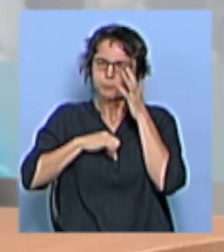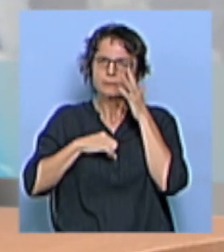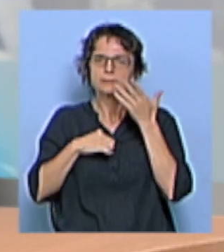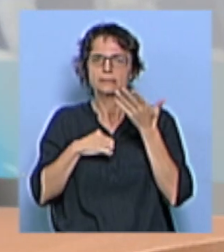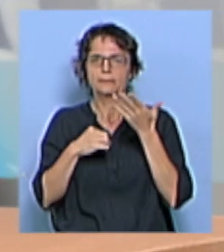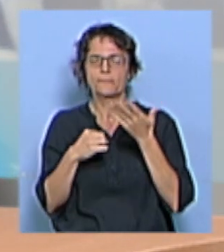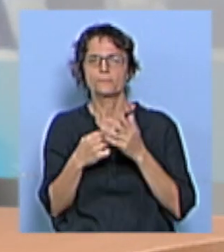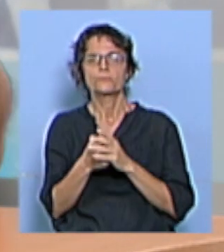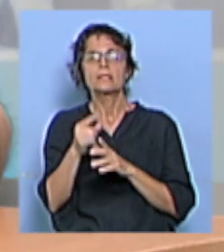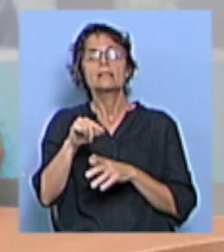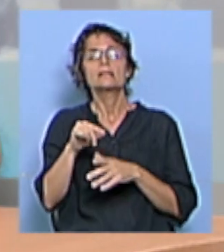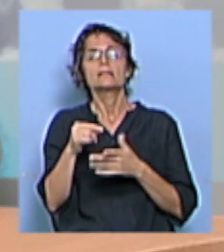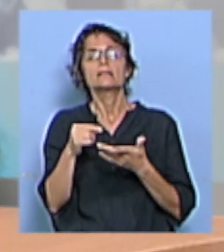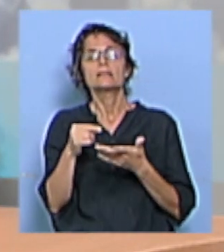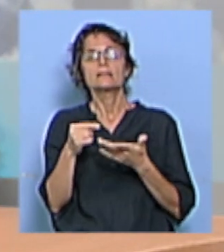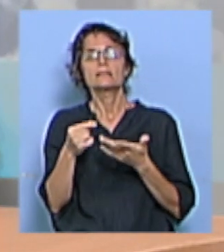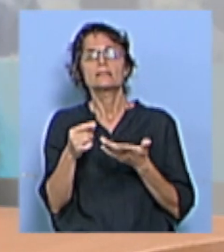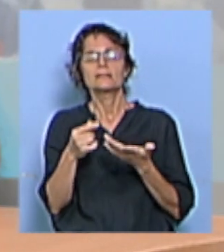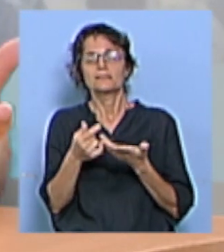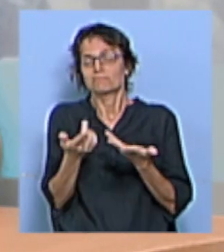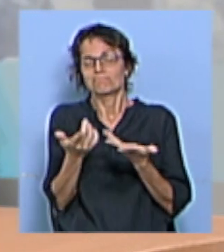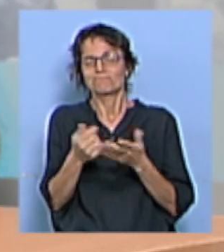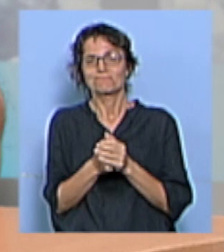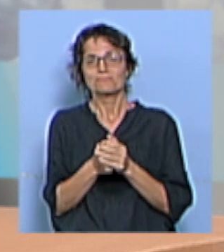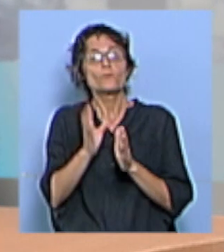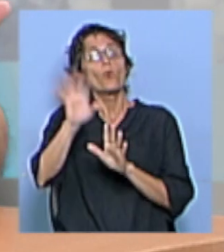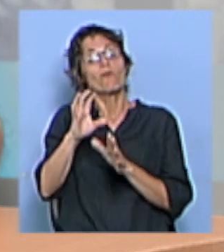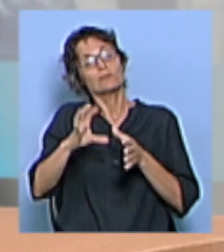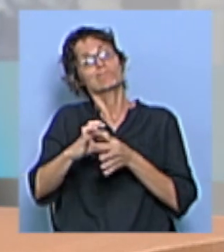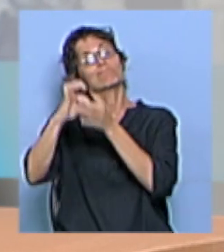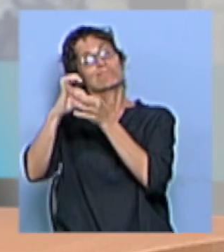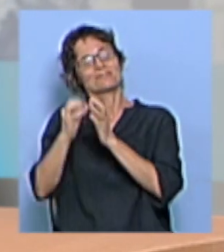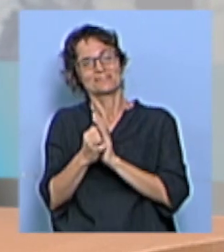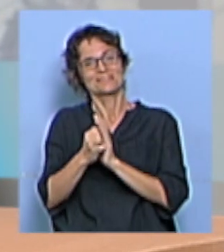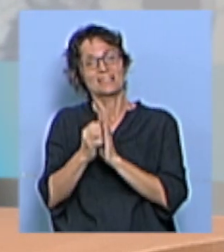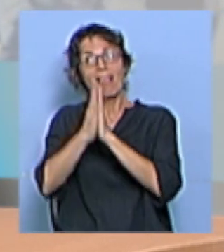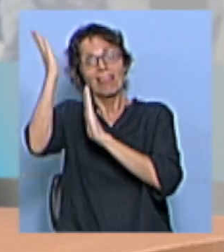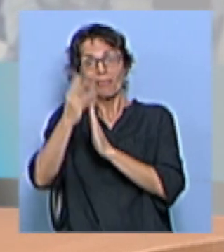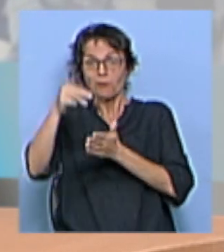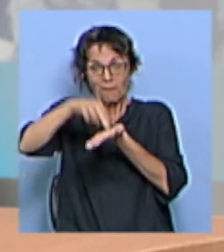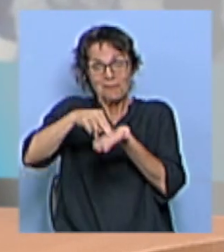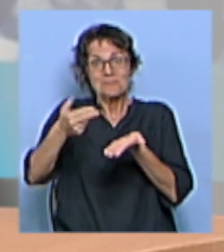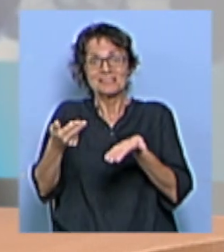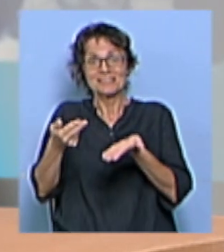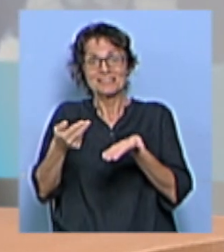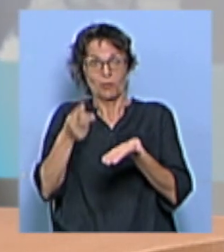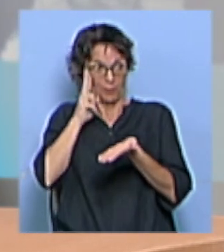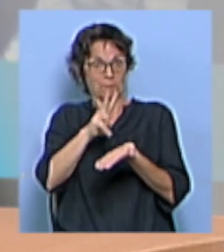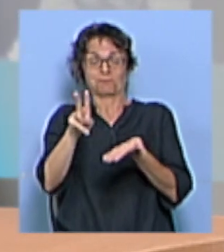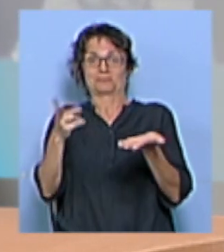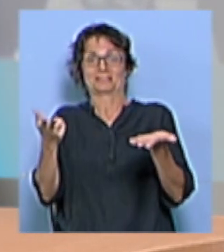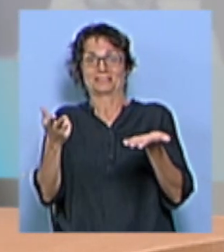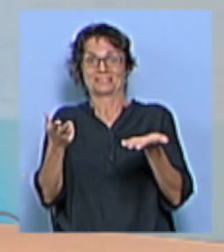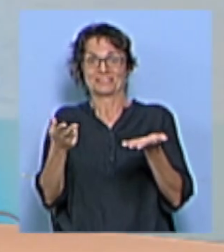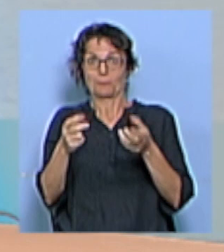olha para isso e a gente é conduzido a Deus. Claro. Deus deixa-se ver, de facto, é preciso ter os olhos abertos. Exatamente,